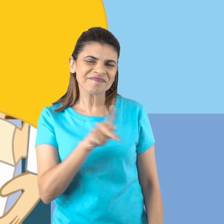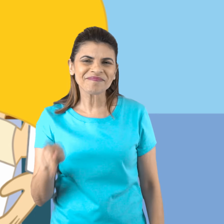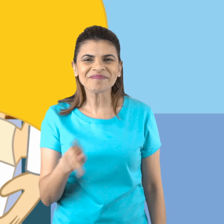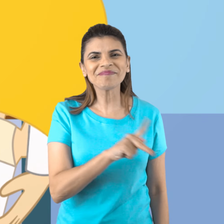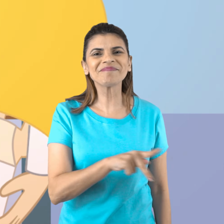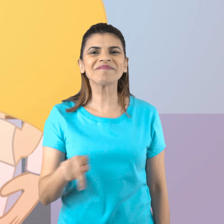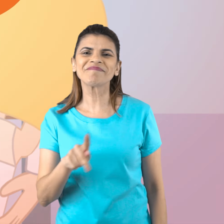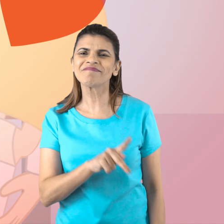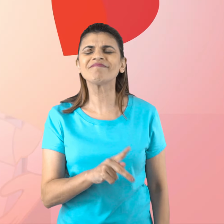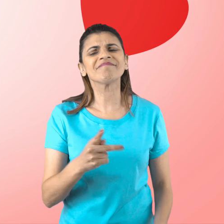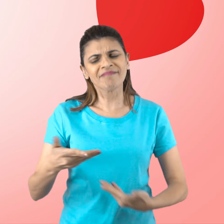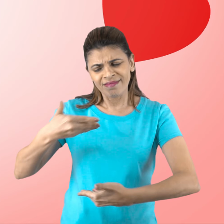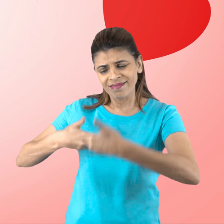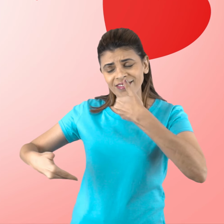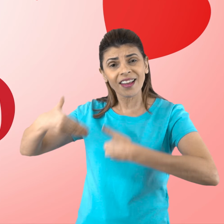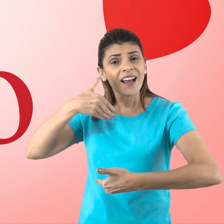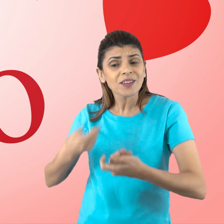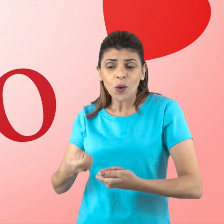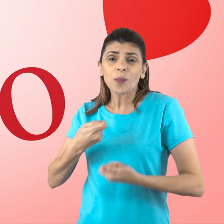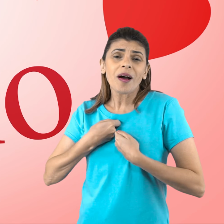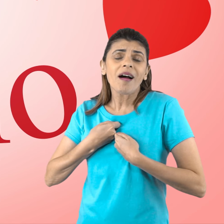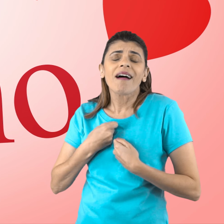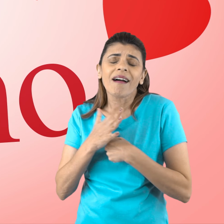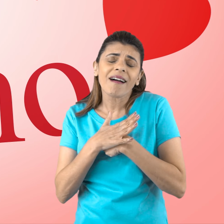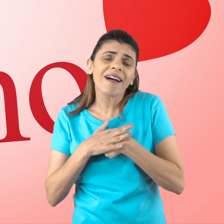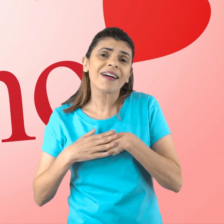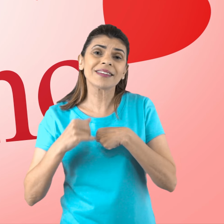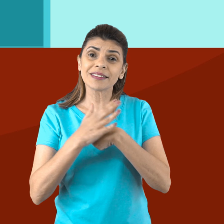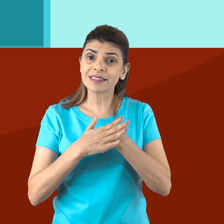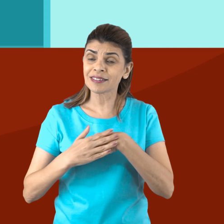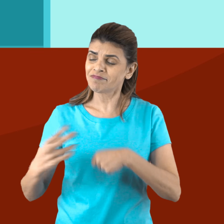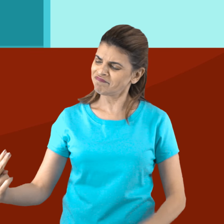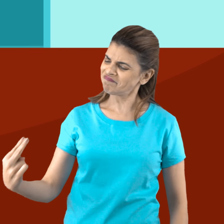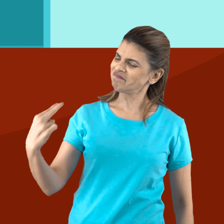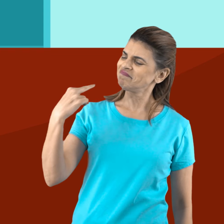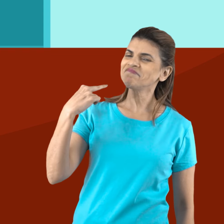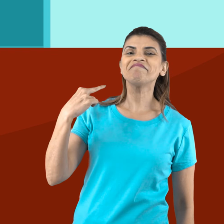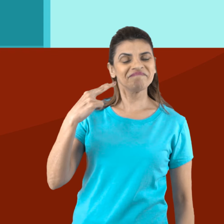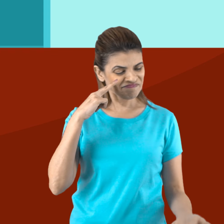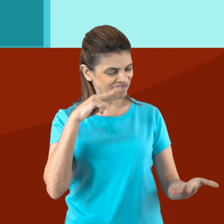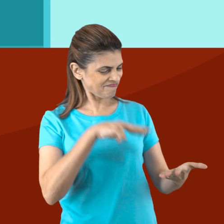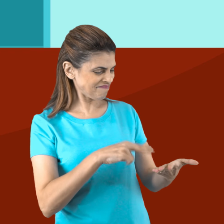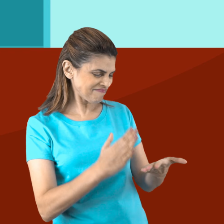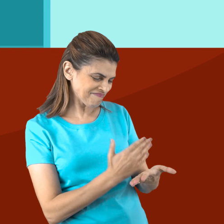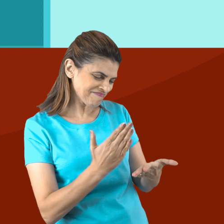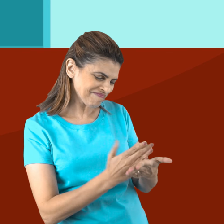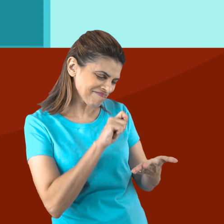você que nos trata com tanto carinho sempre olhando o nosso